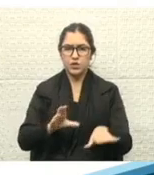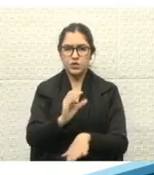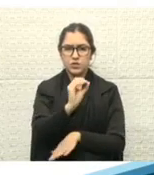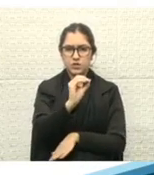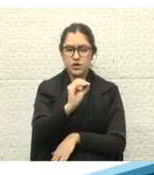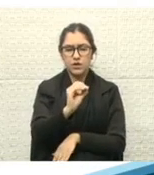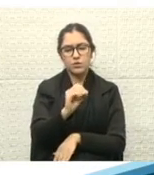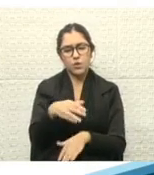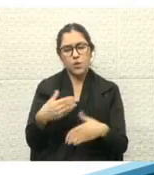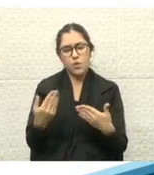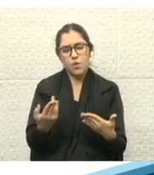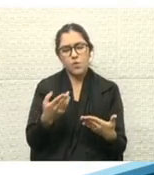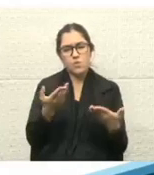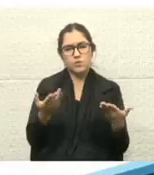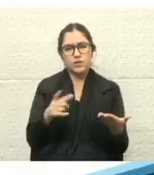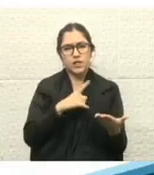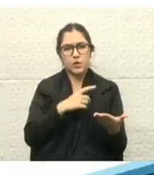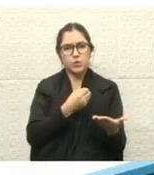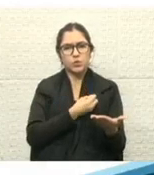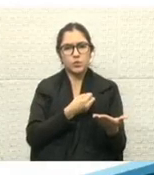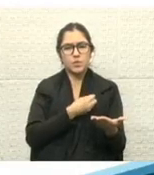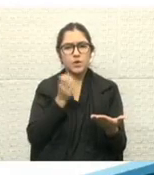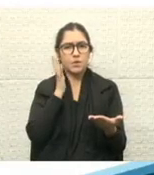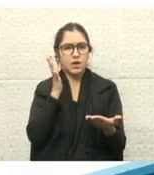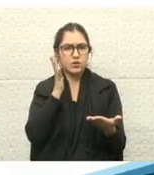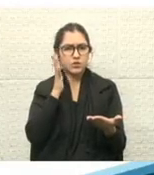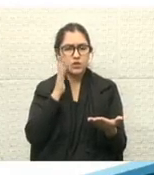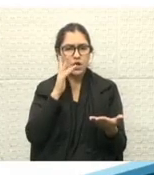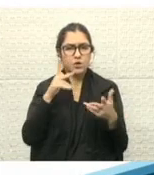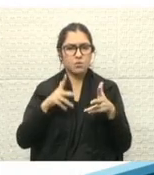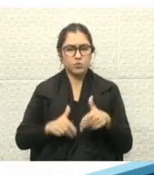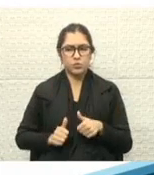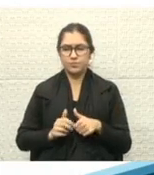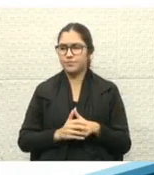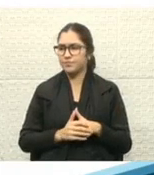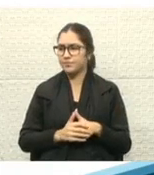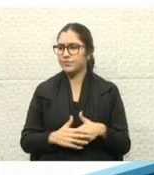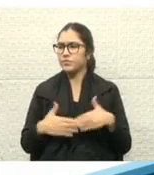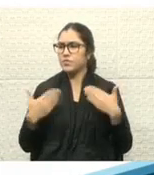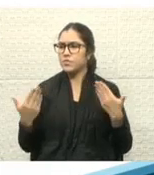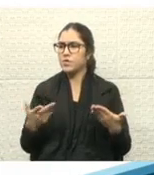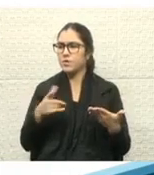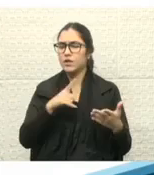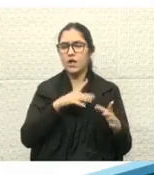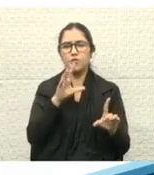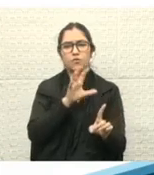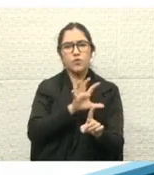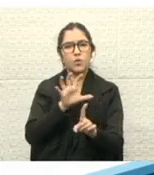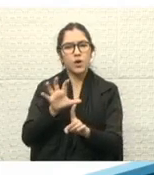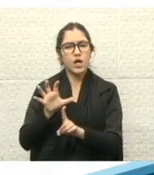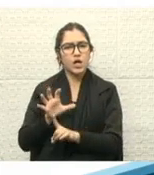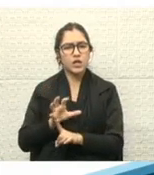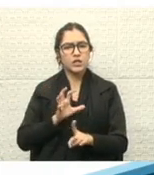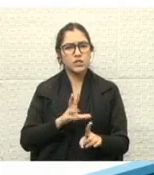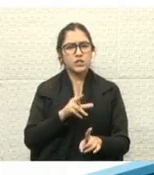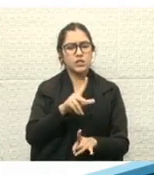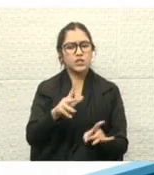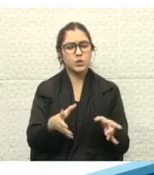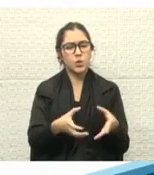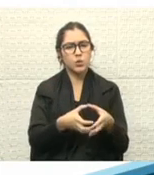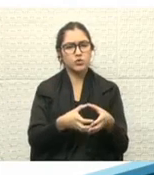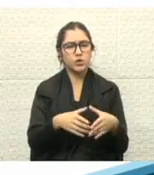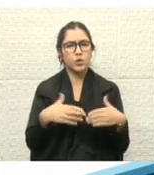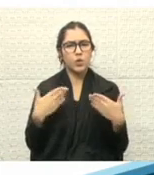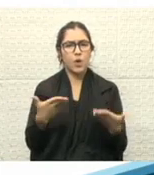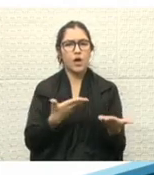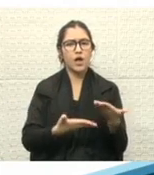zero, ou quando nós temos um número imaginário puro. E qual que é a influência desse conjugado?